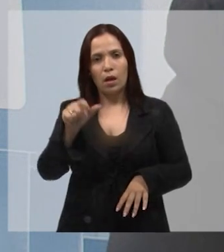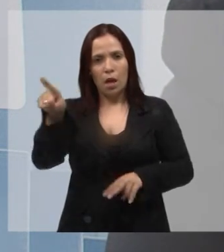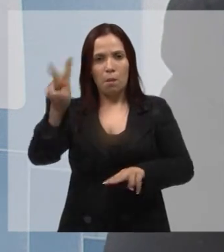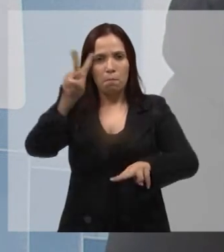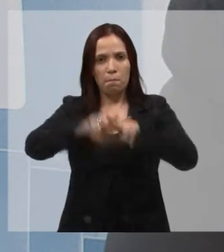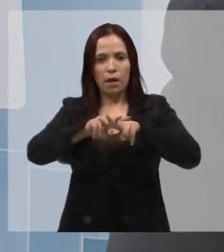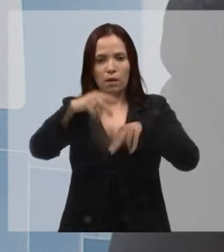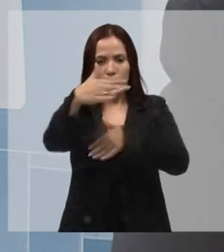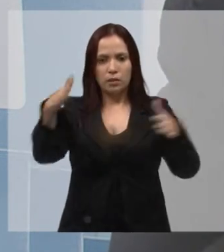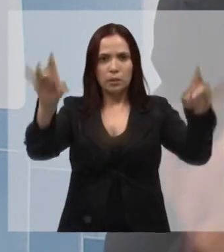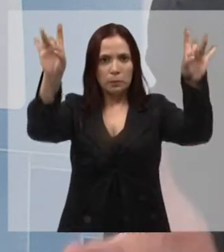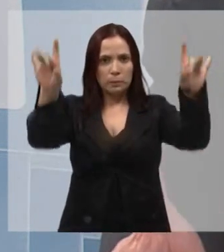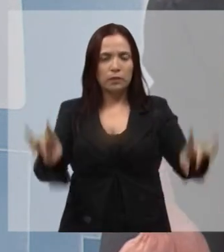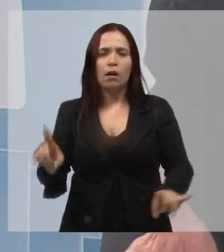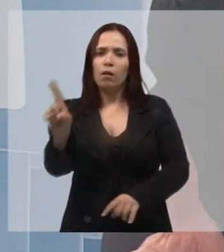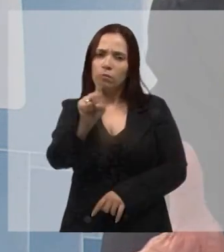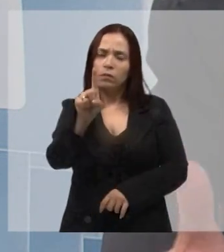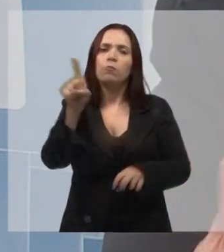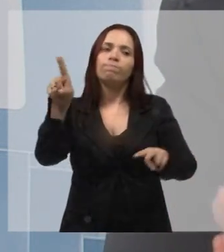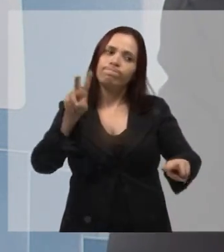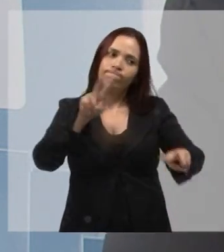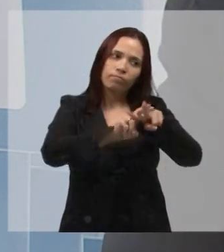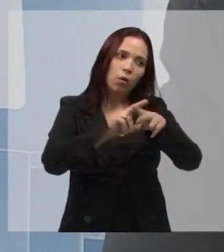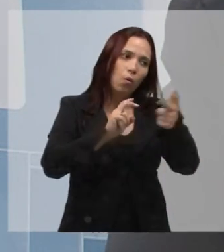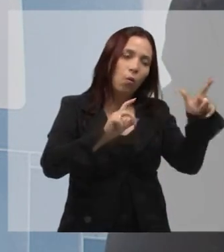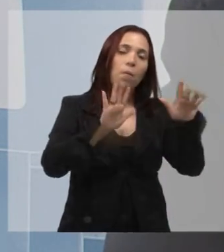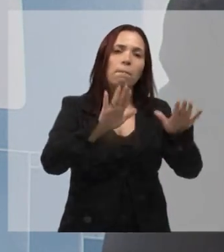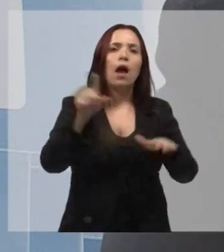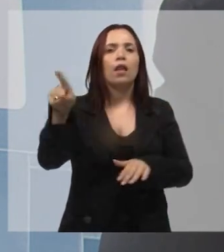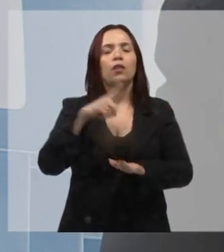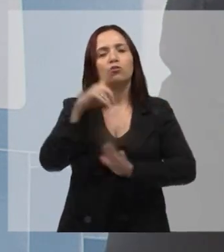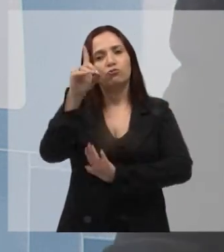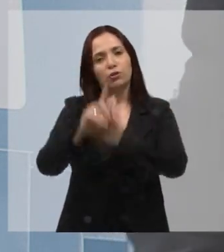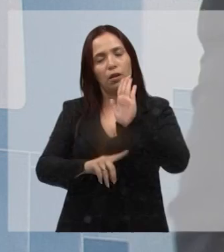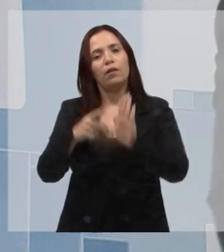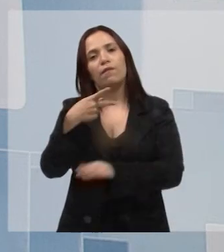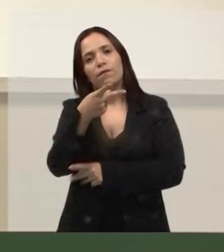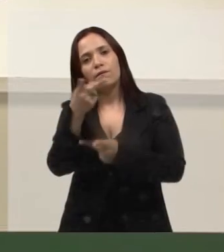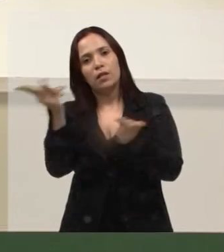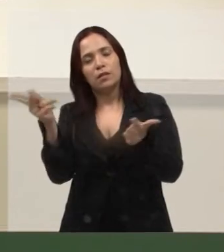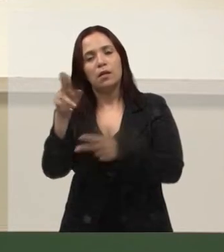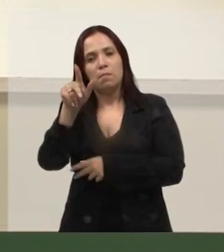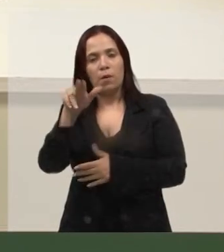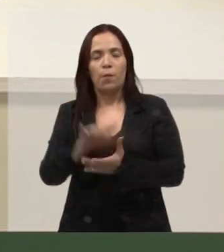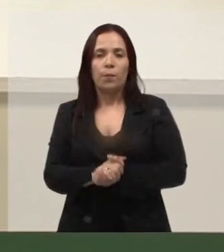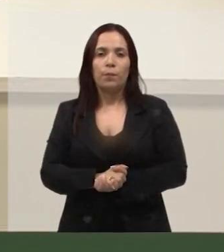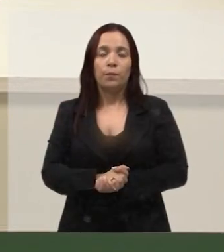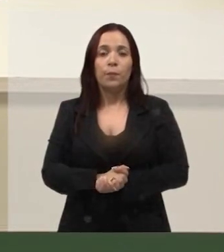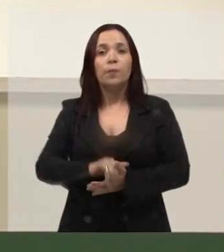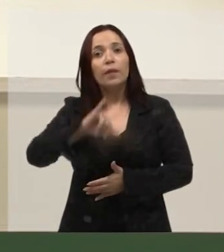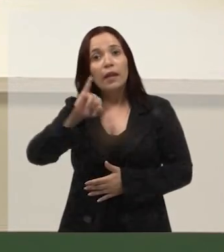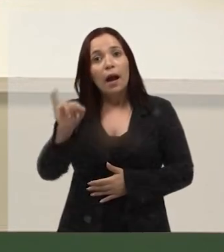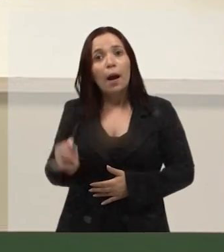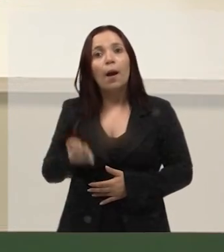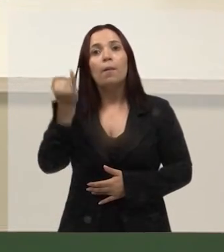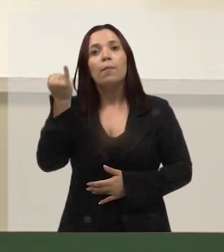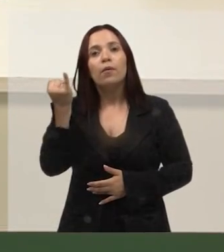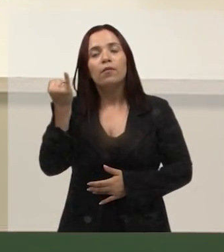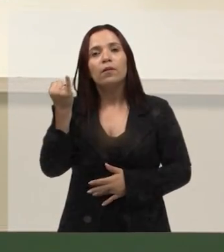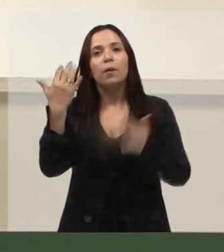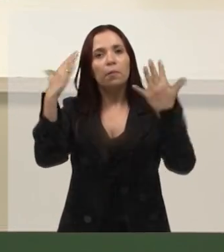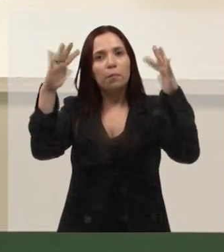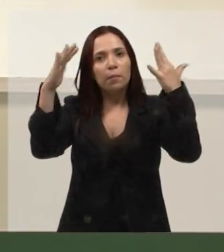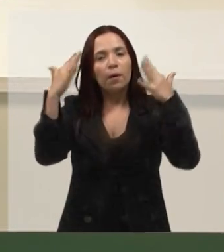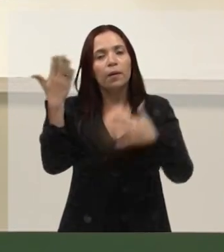naquela cela especial, não. Ele era para estar no presídio. Mas ele tinha o direito de visitar o irmão. Né, Luiz? Carlinhos, aproveitando o final, o